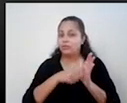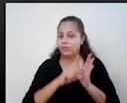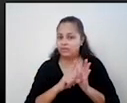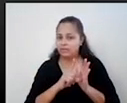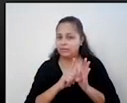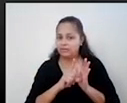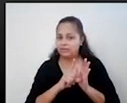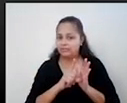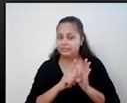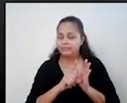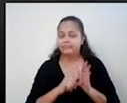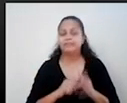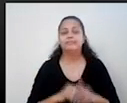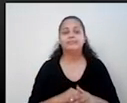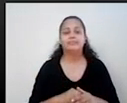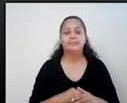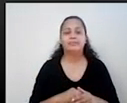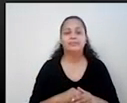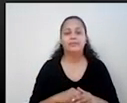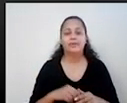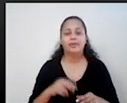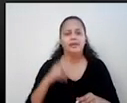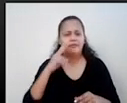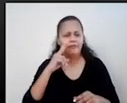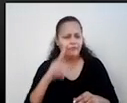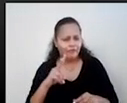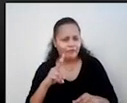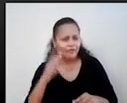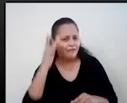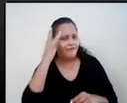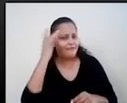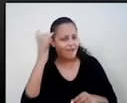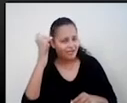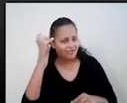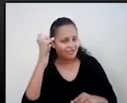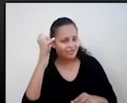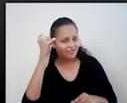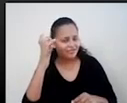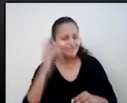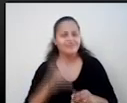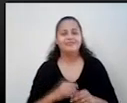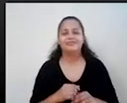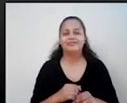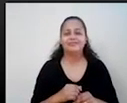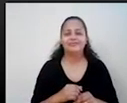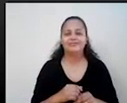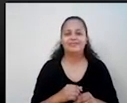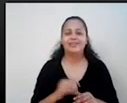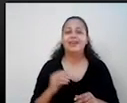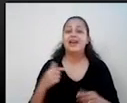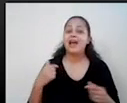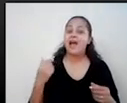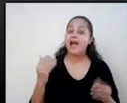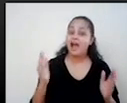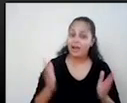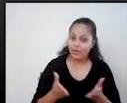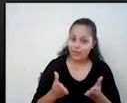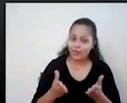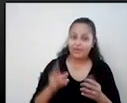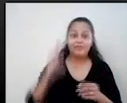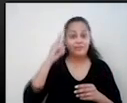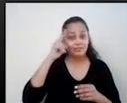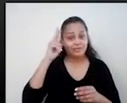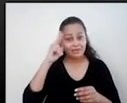é um aposto recapitulativo. Viram como é fácil, como é tranquilo? Então, vamos retomar o que nós aprendemos